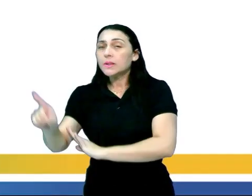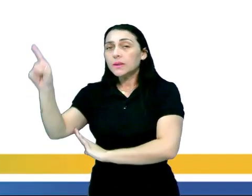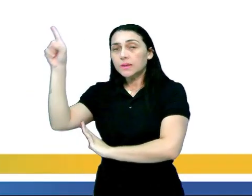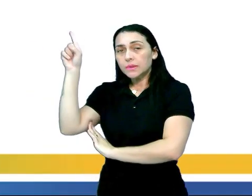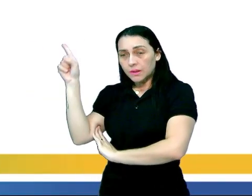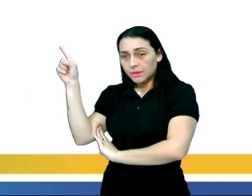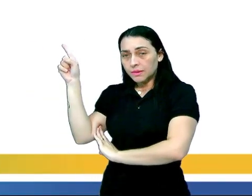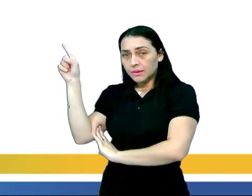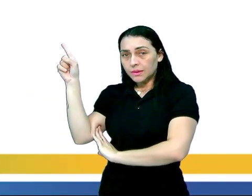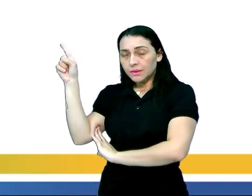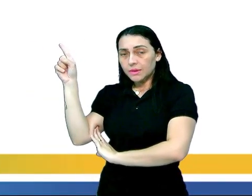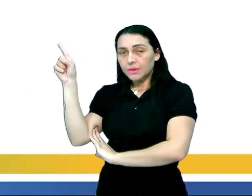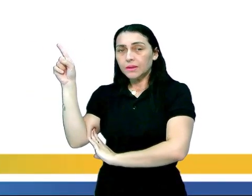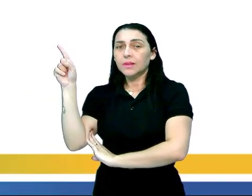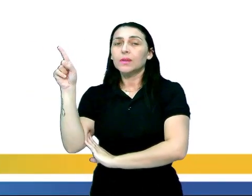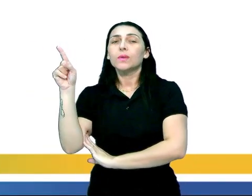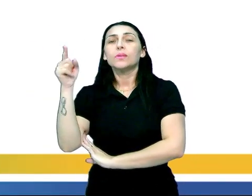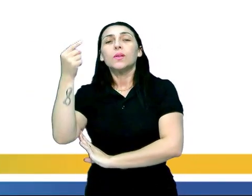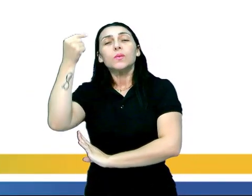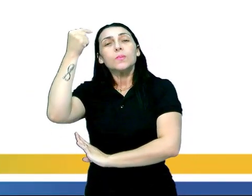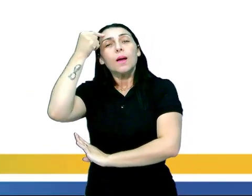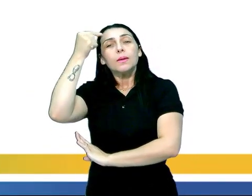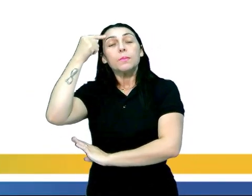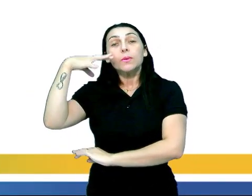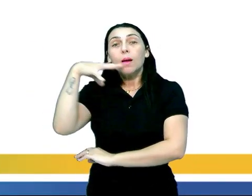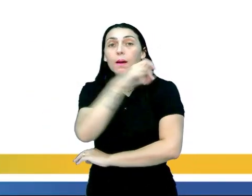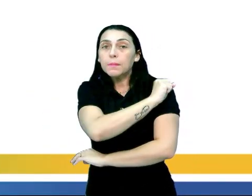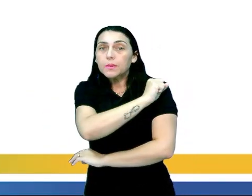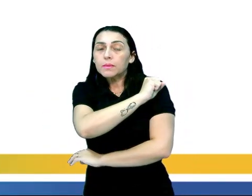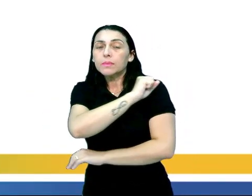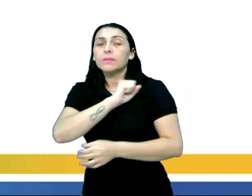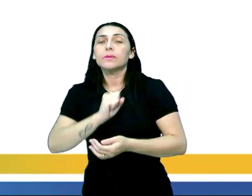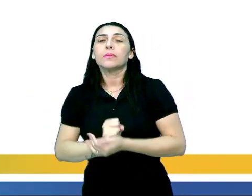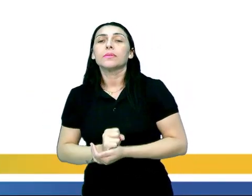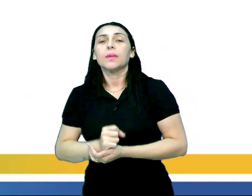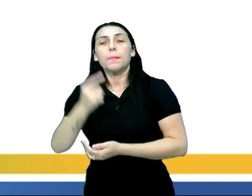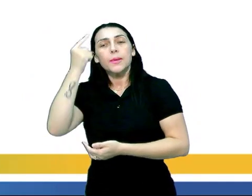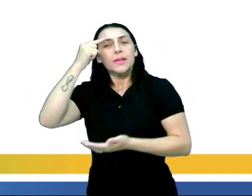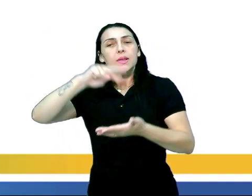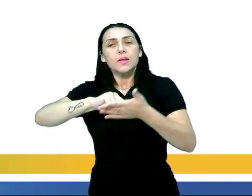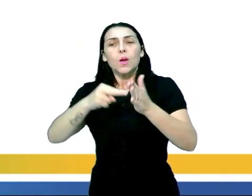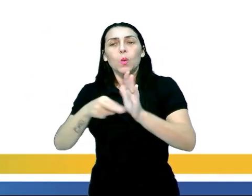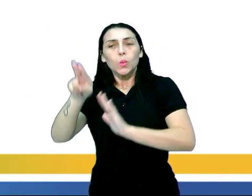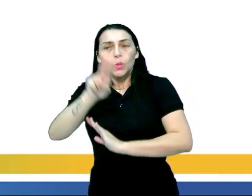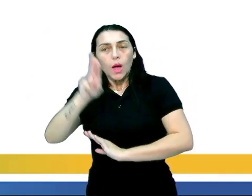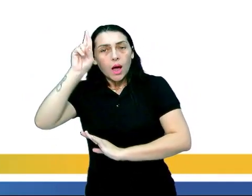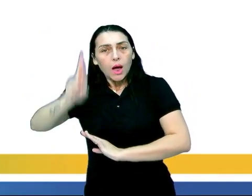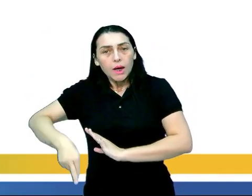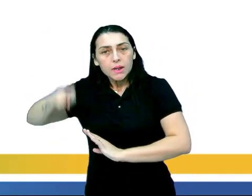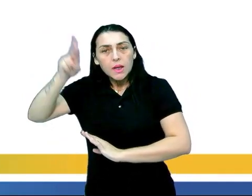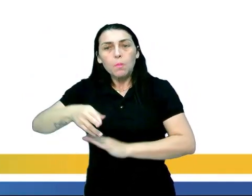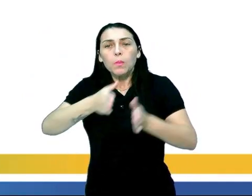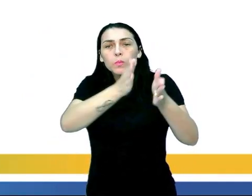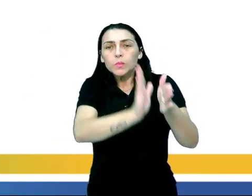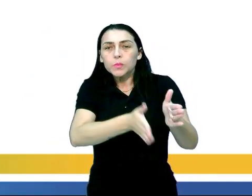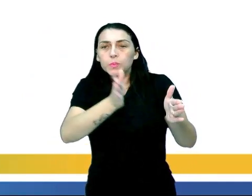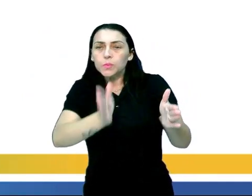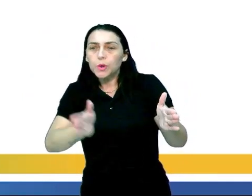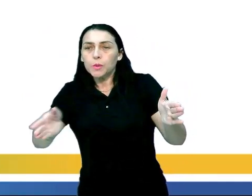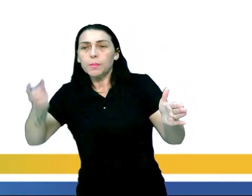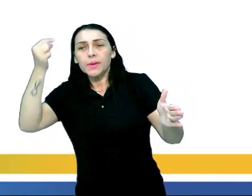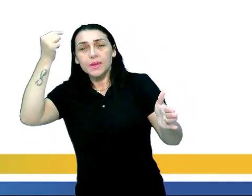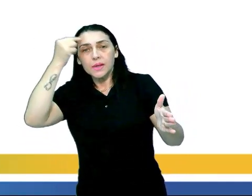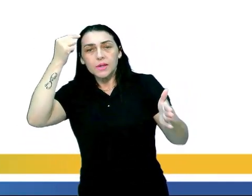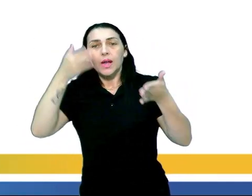que está na tela, que desenvolve o aspecto do raciocínio lógico. Raciocinar significa usar a razão ou uma sequência de